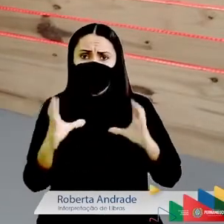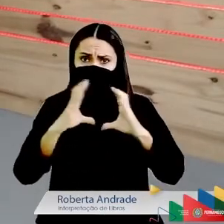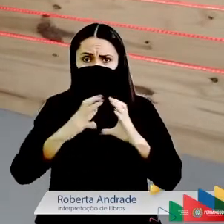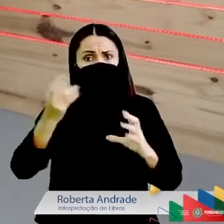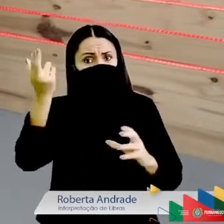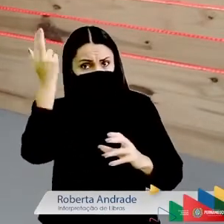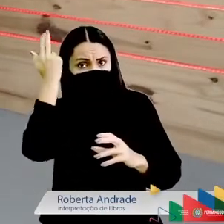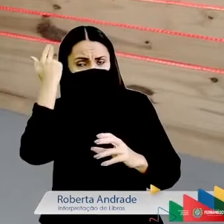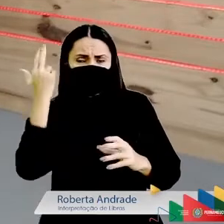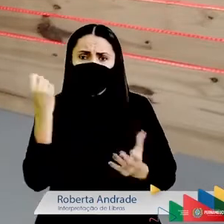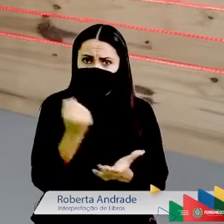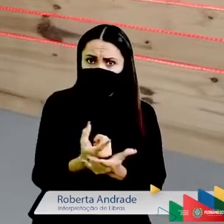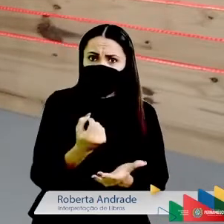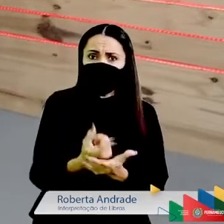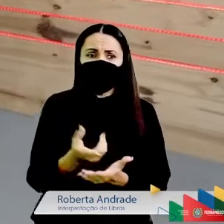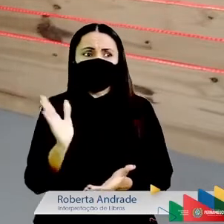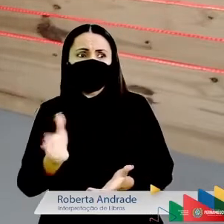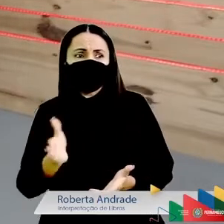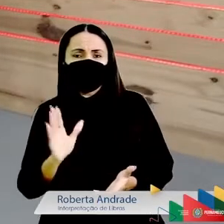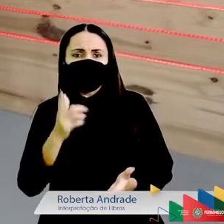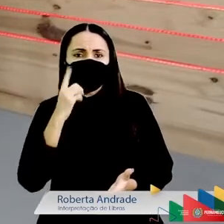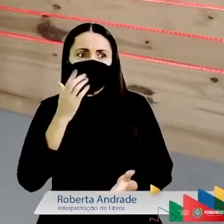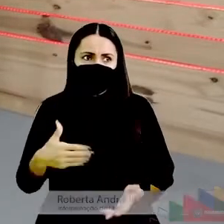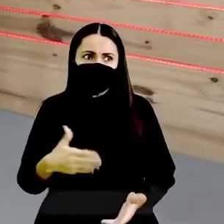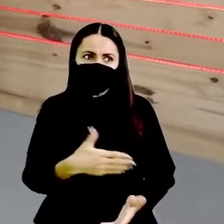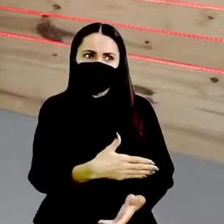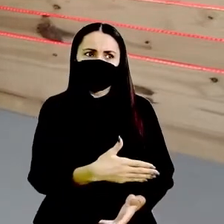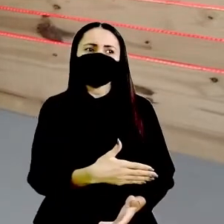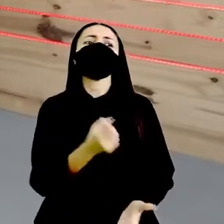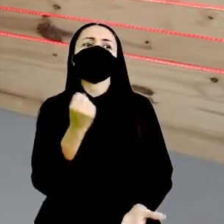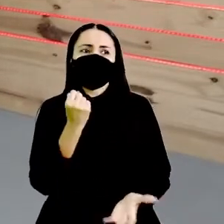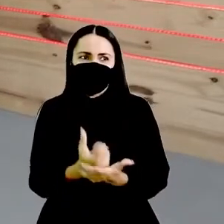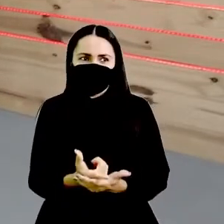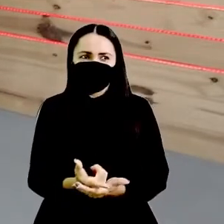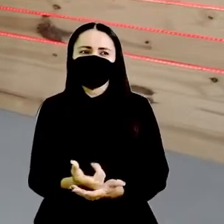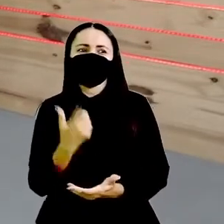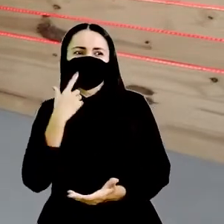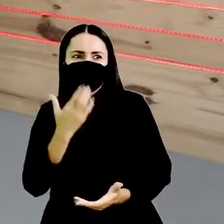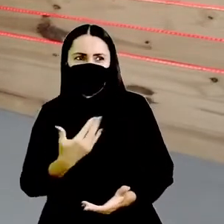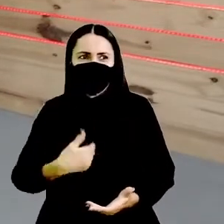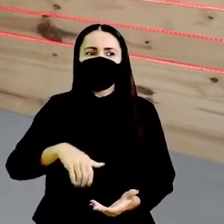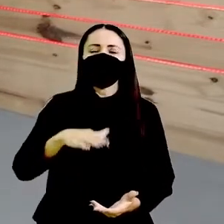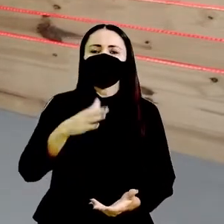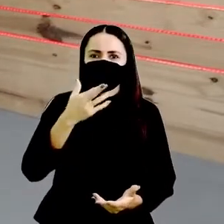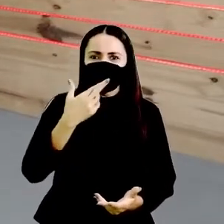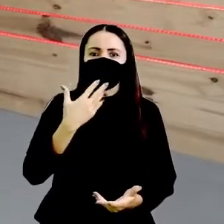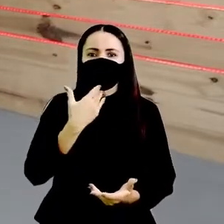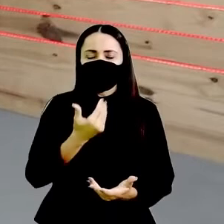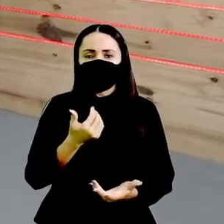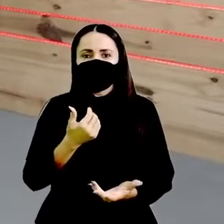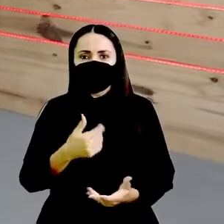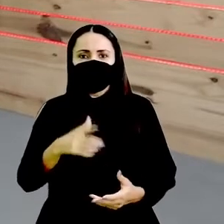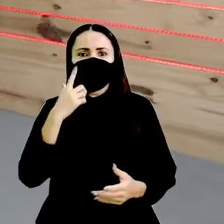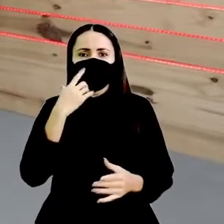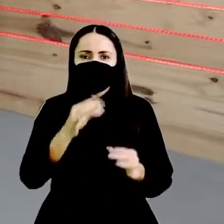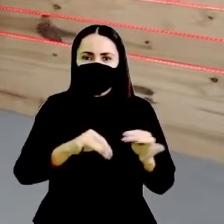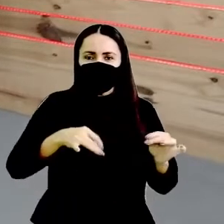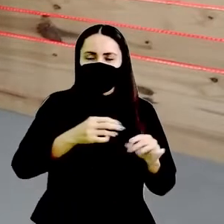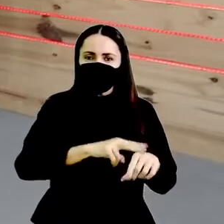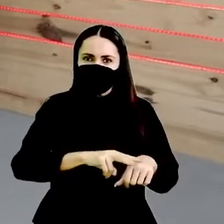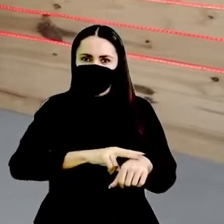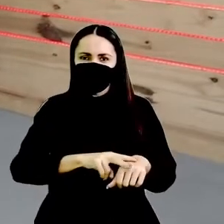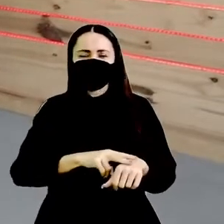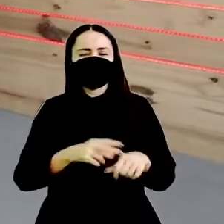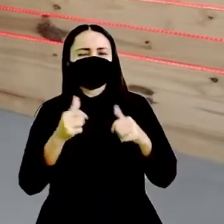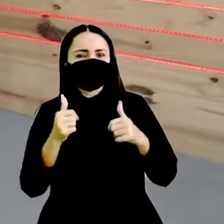já comprei o peixe. O peixe. Exatamente. Eita, vamos almoçar lá esse final de semana. O peixe com bredo. O bredo.